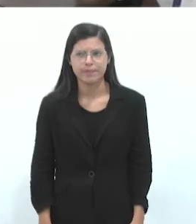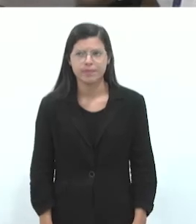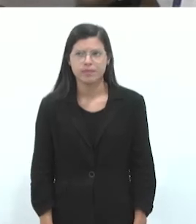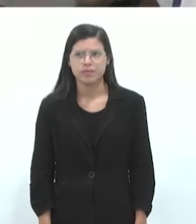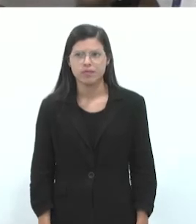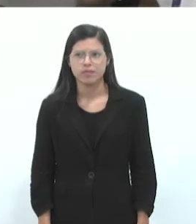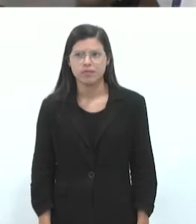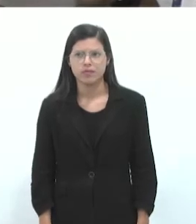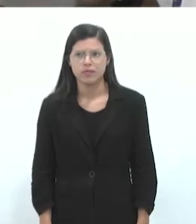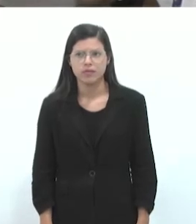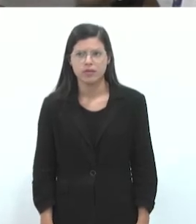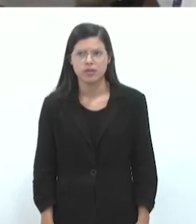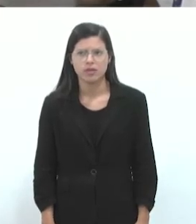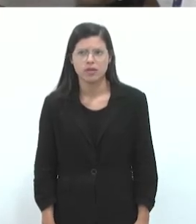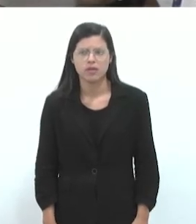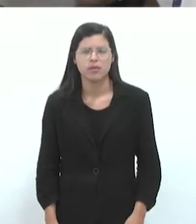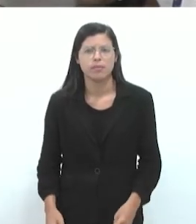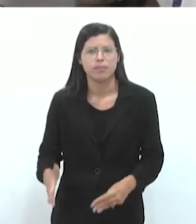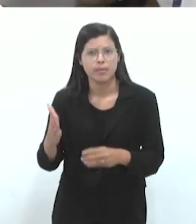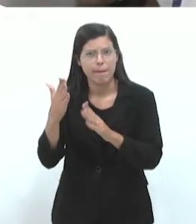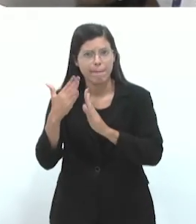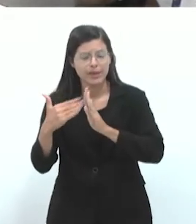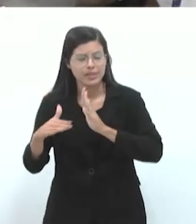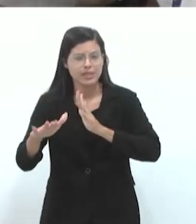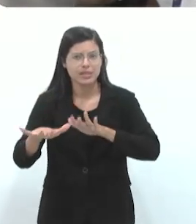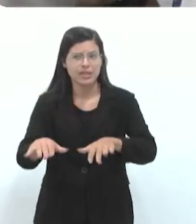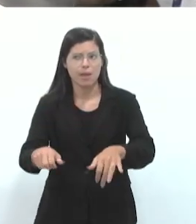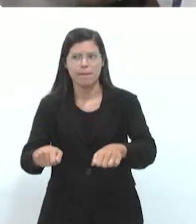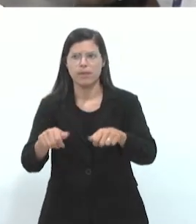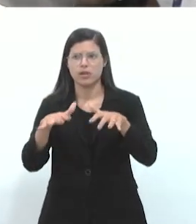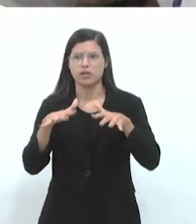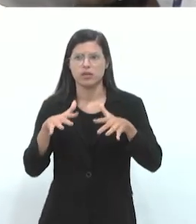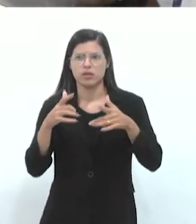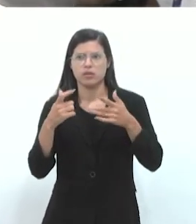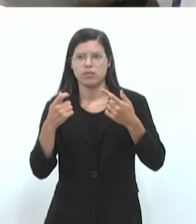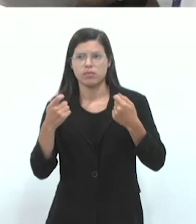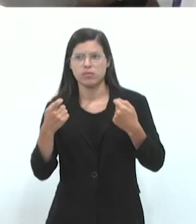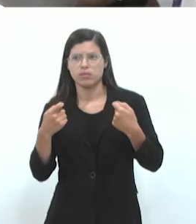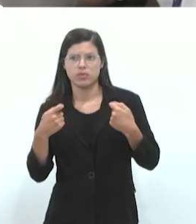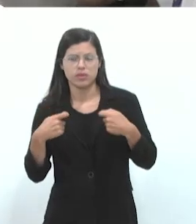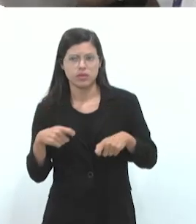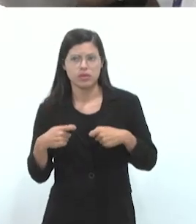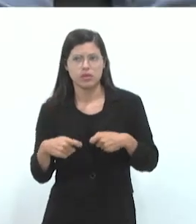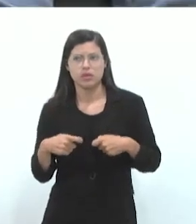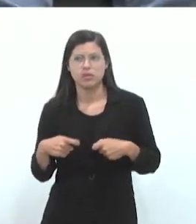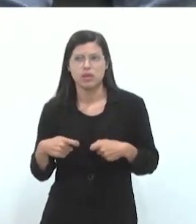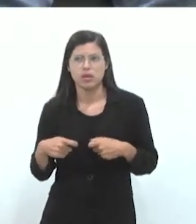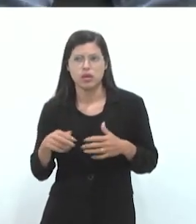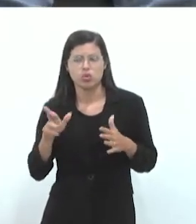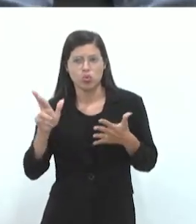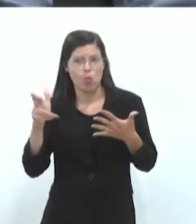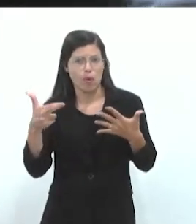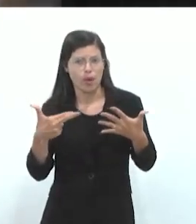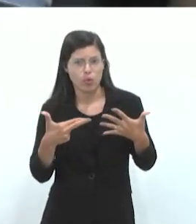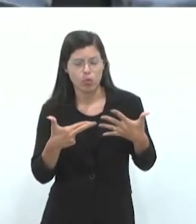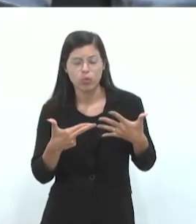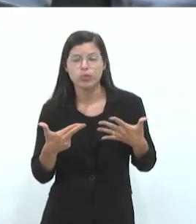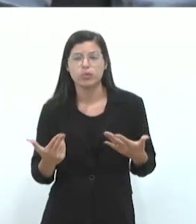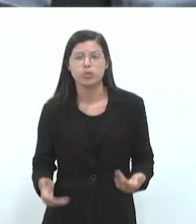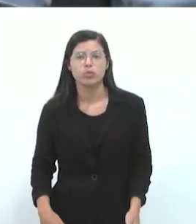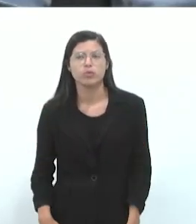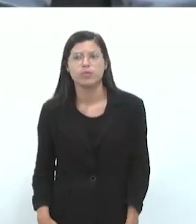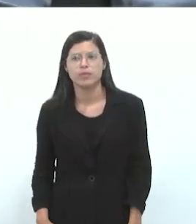para ir para o plenário, teria que ter um recurso, se não fosse de 7-0, um recurso